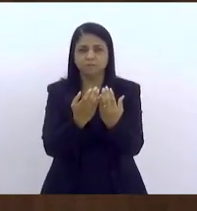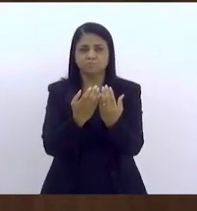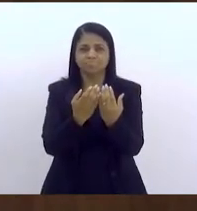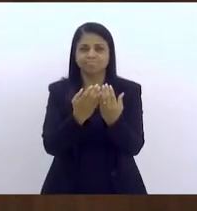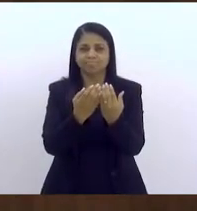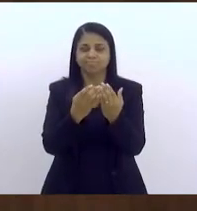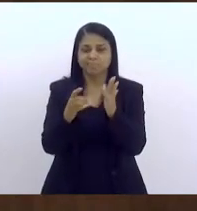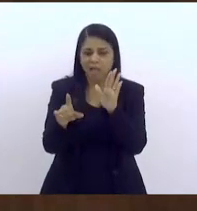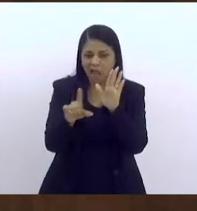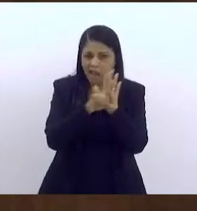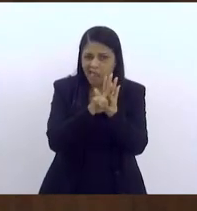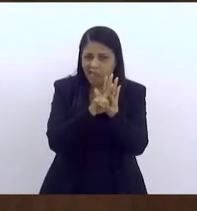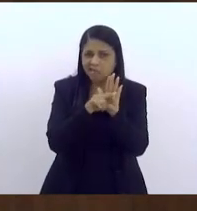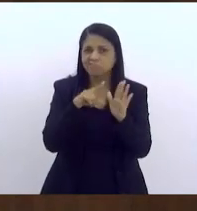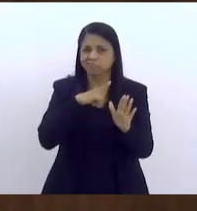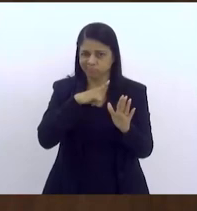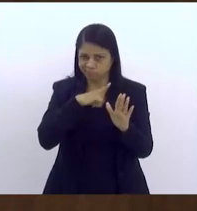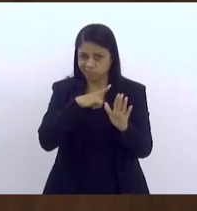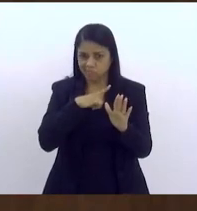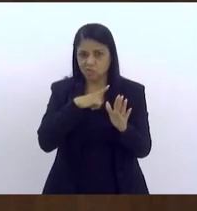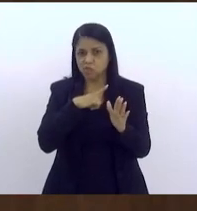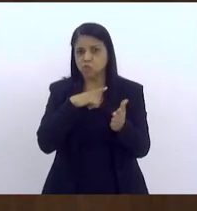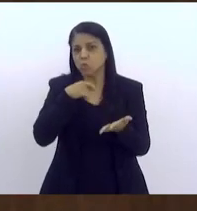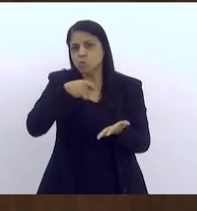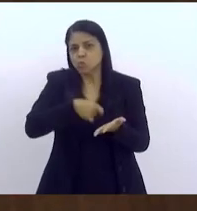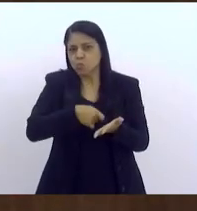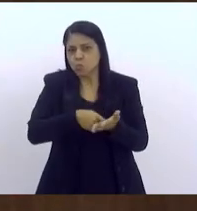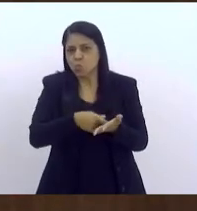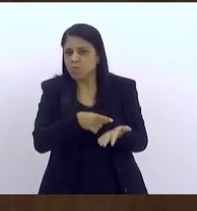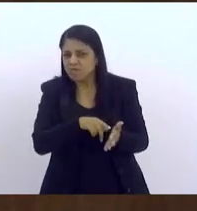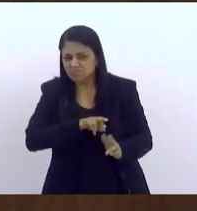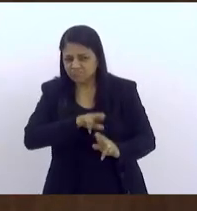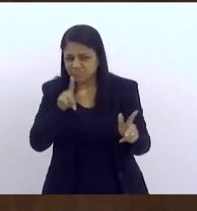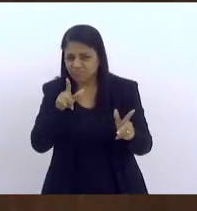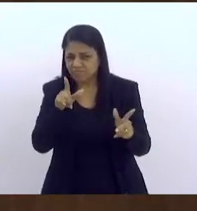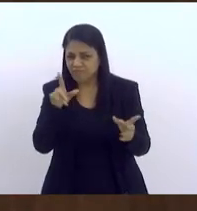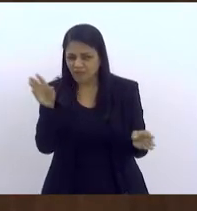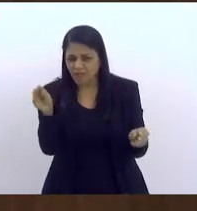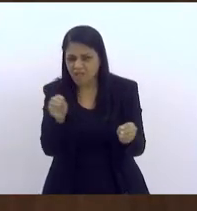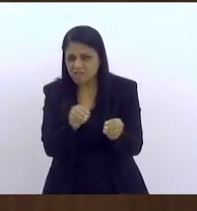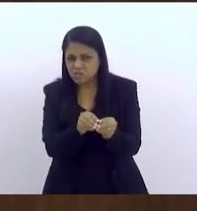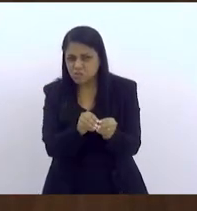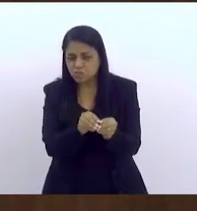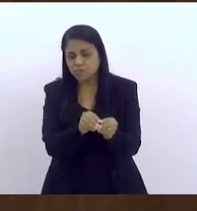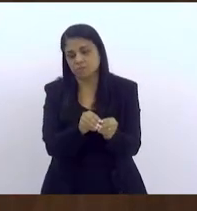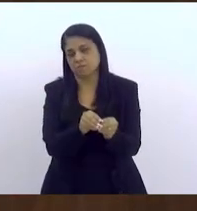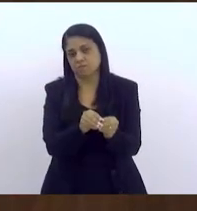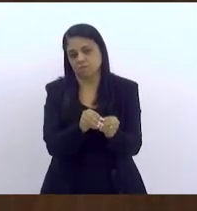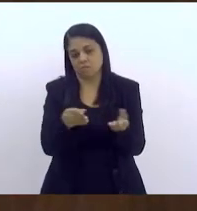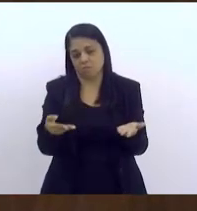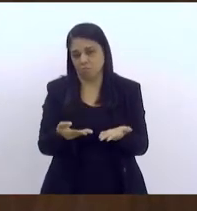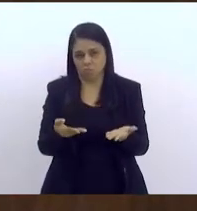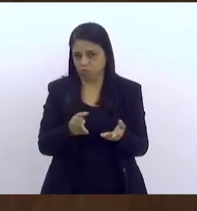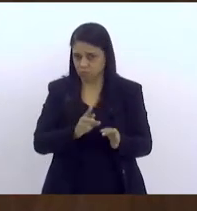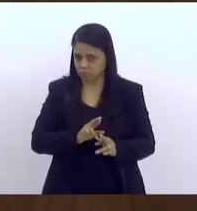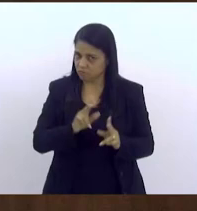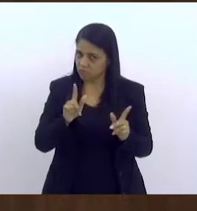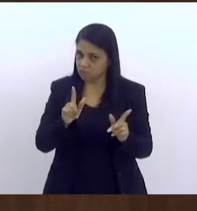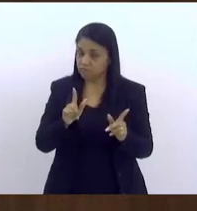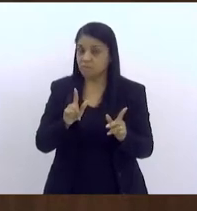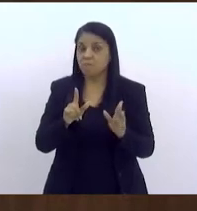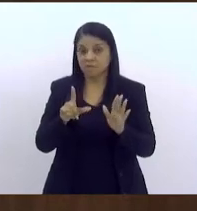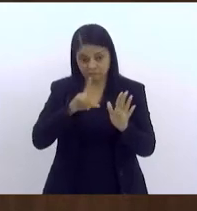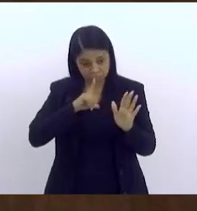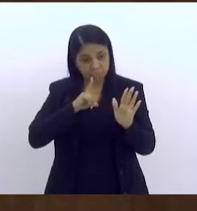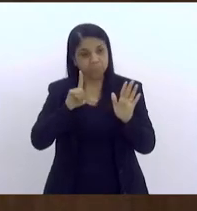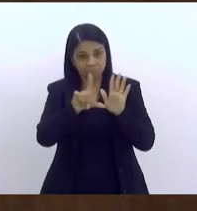descumprindo uma lei que não vou dizer que se resume ao que a gente está vendo mas a gente tem uma lei que foi